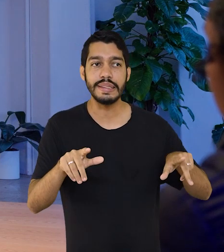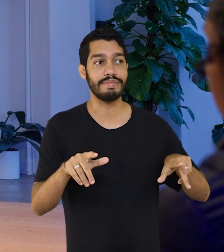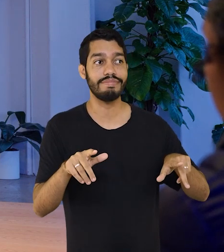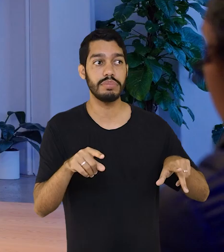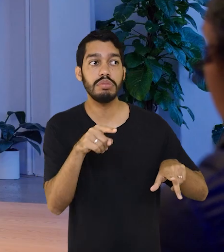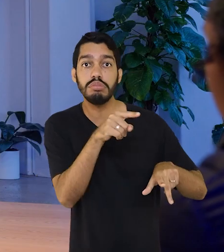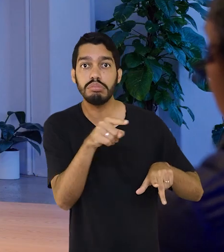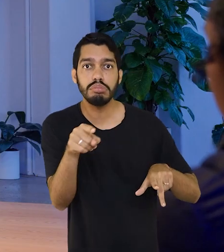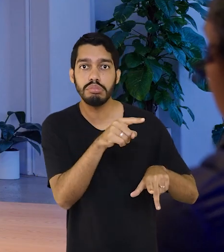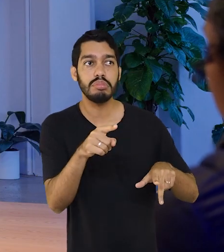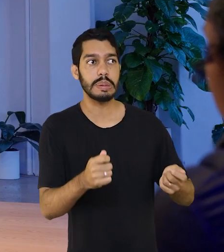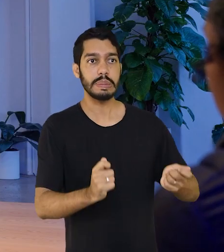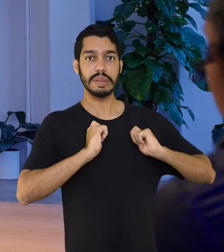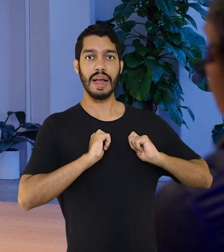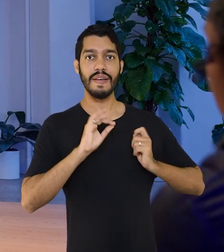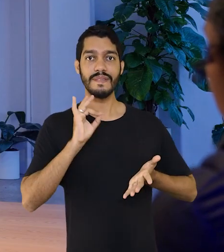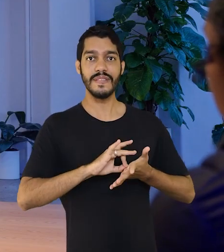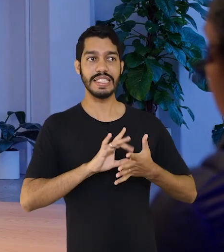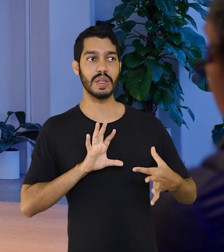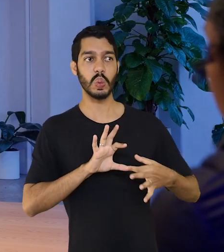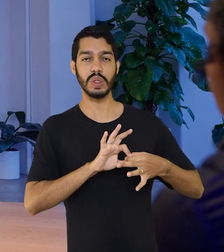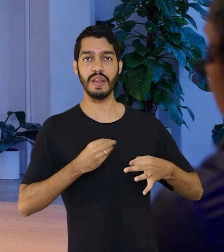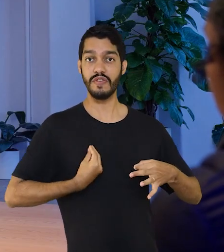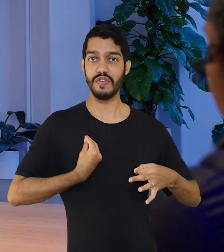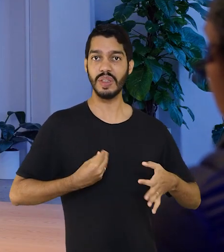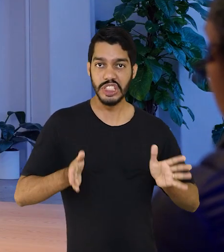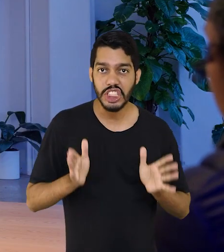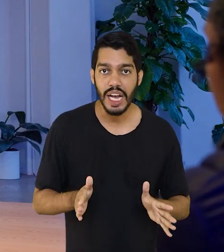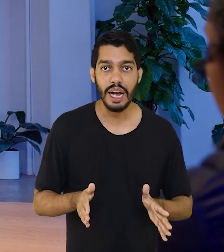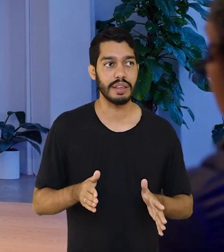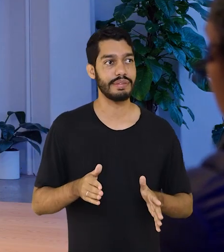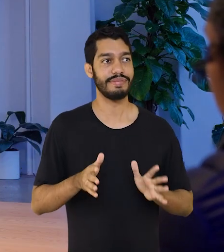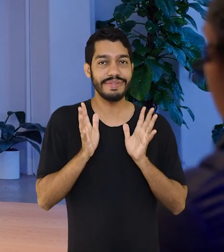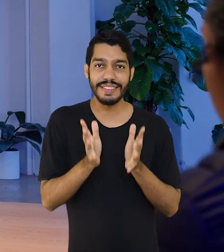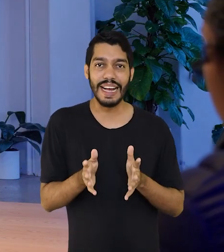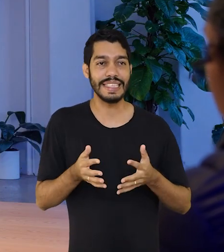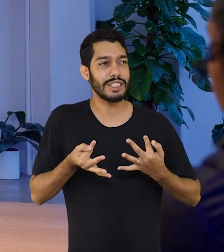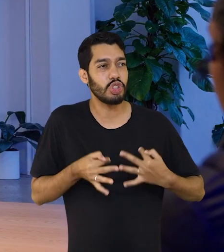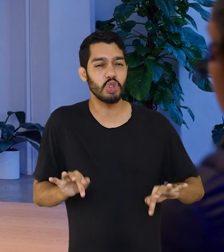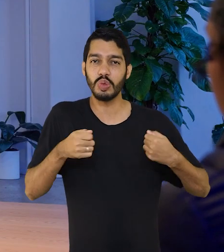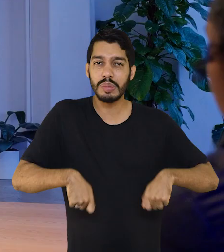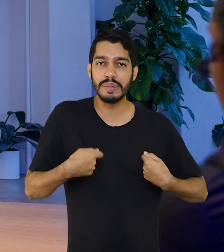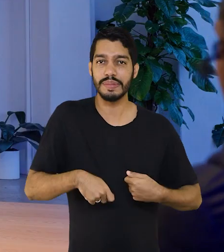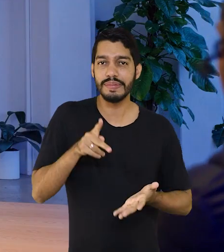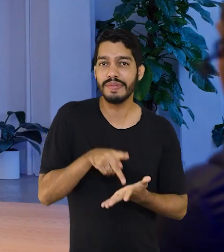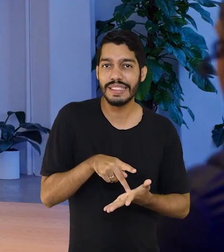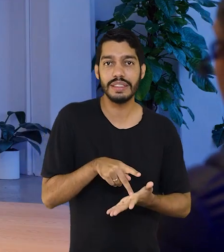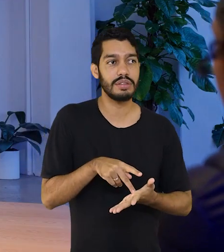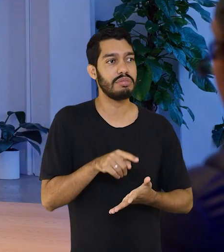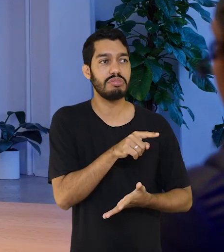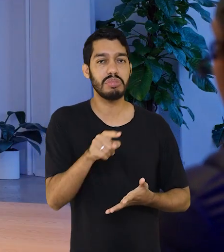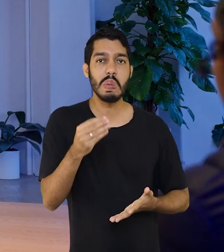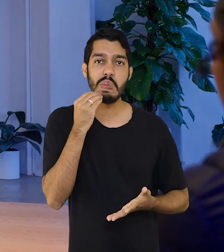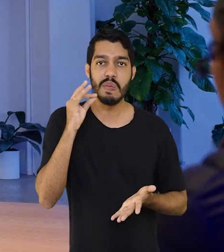oportunidades que você tenha conexão real, que você tenha vivido a dor, que você entenda assim, do que você